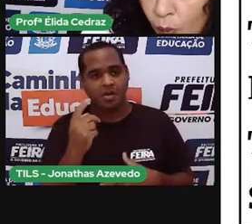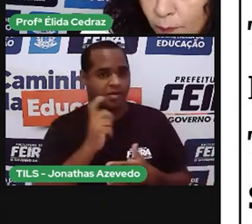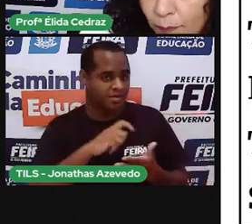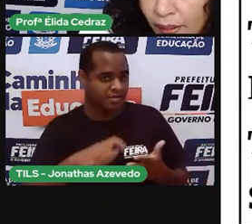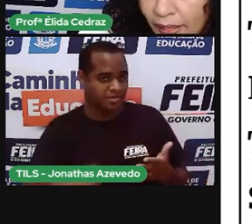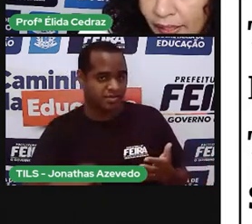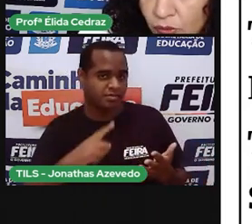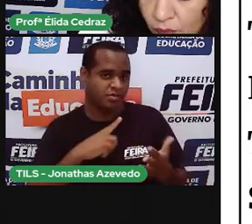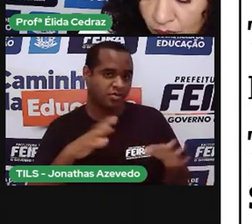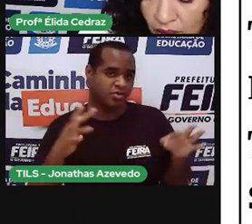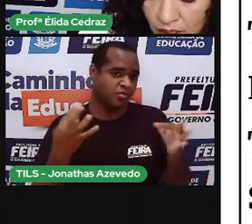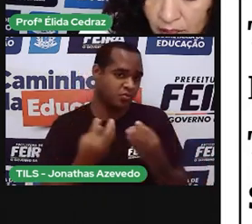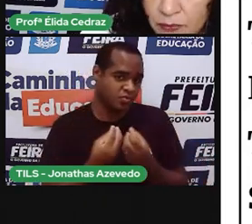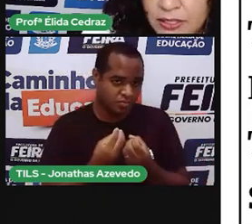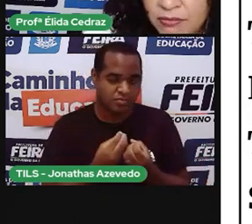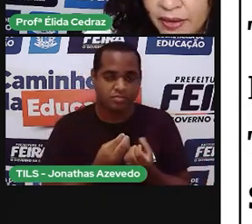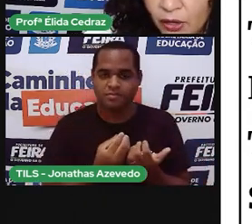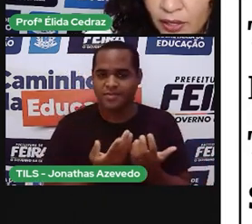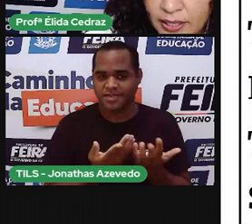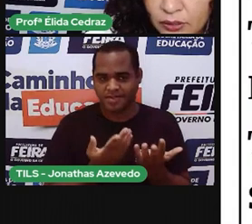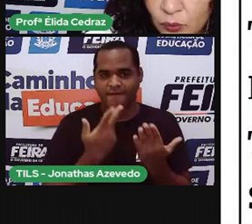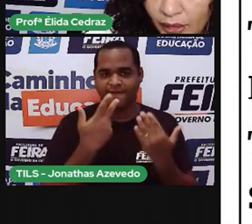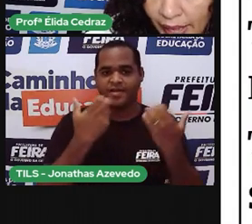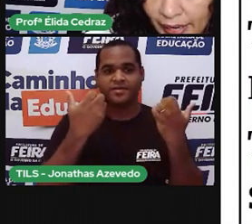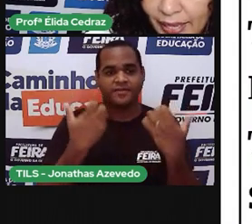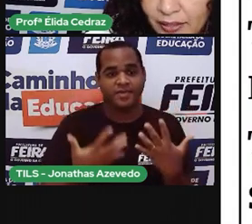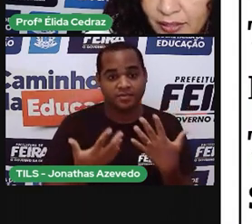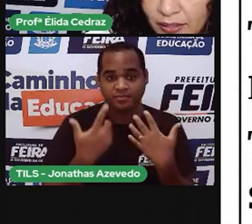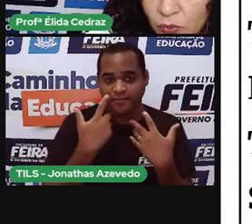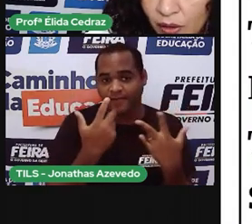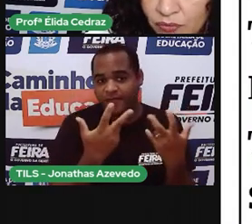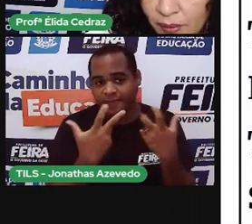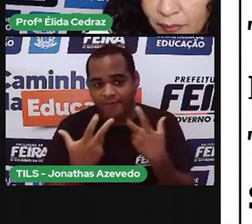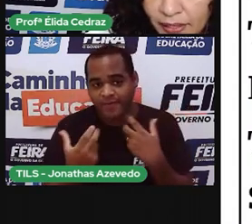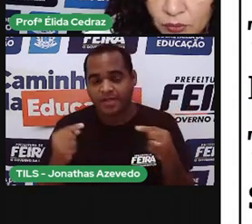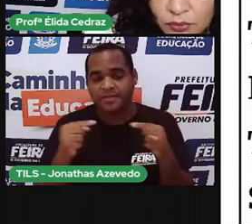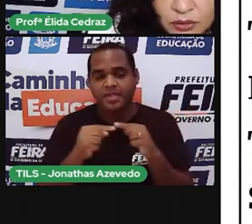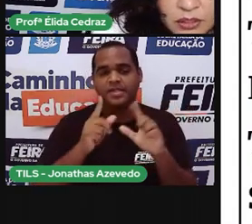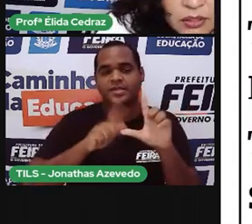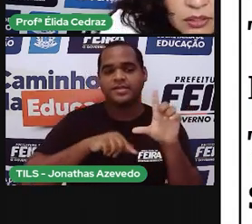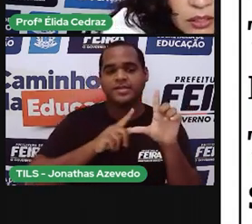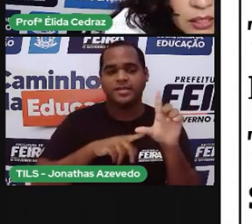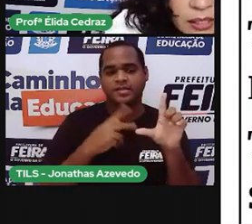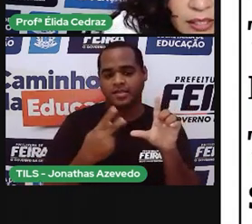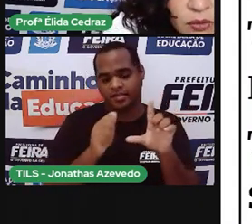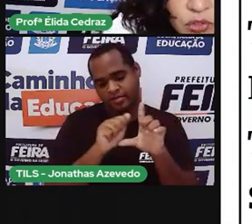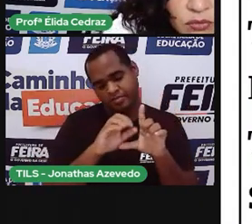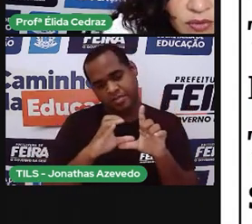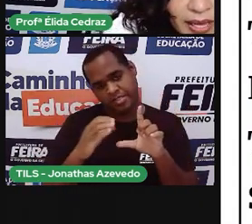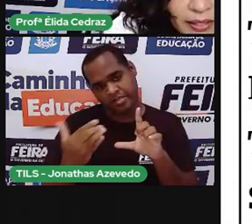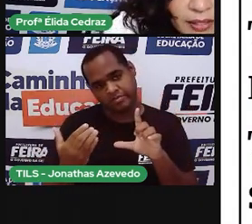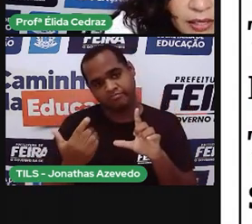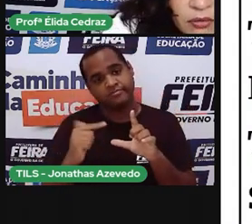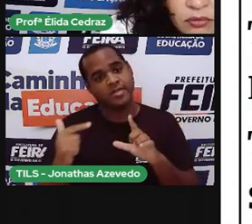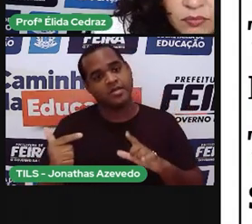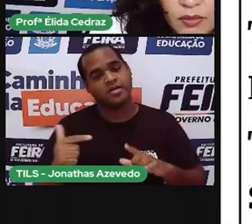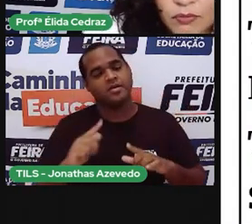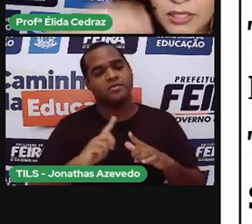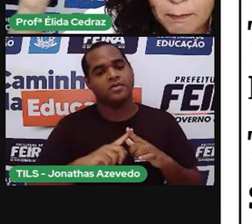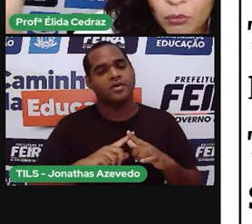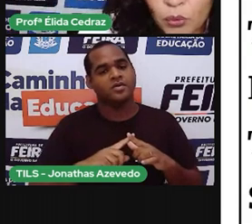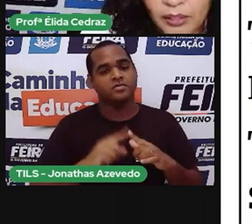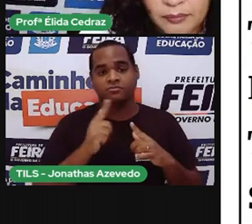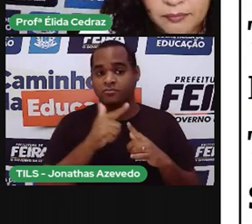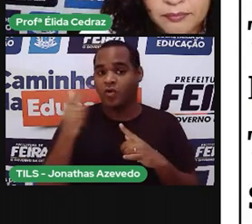alfabeto completo e você vai olhando a letrinha do alfabeto que não tiver aqui